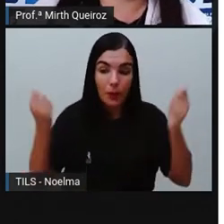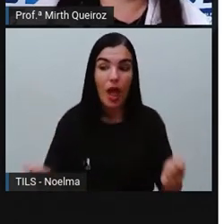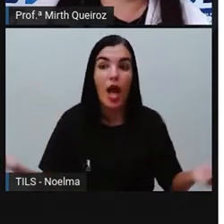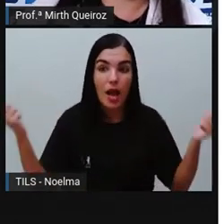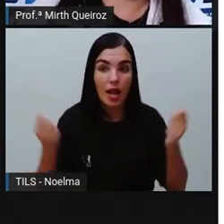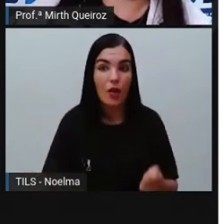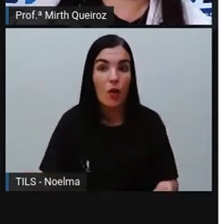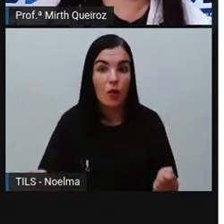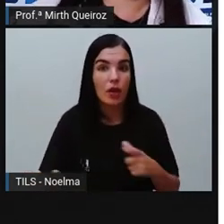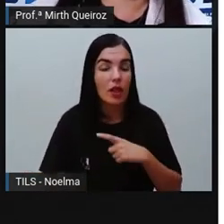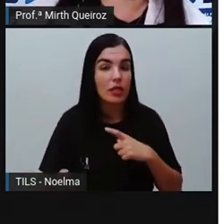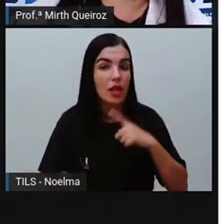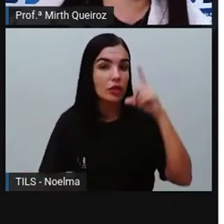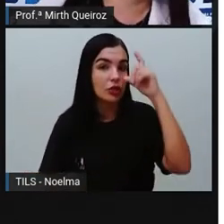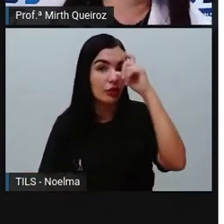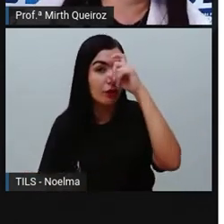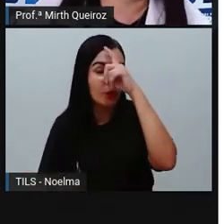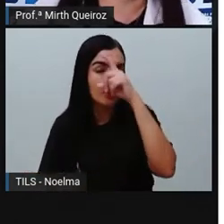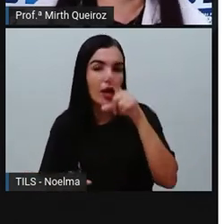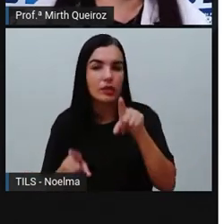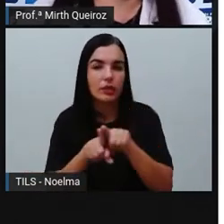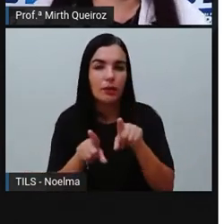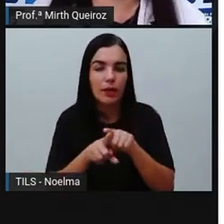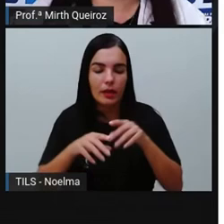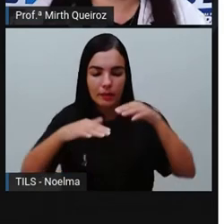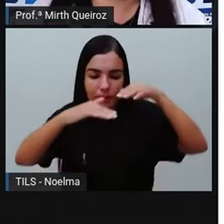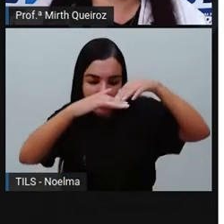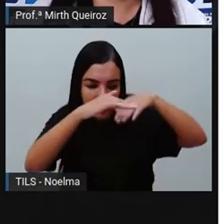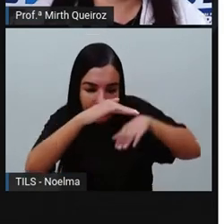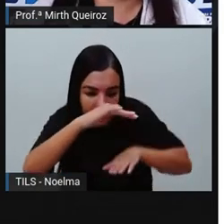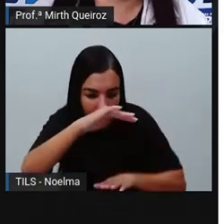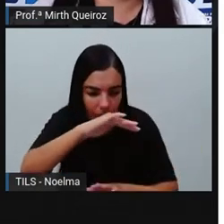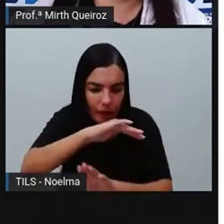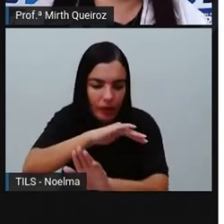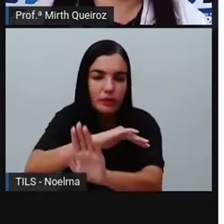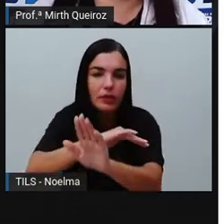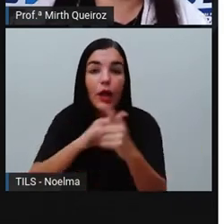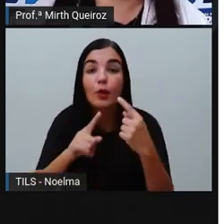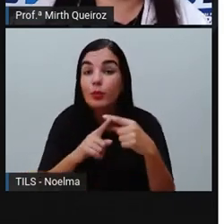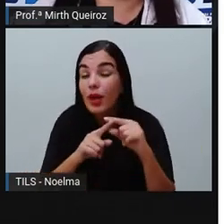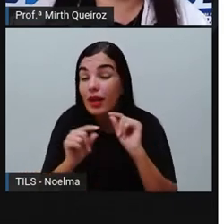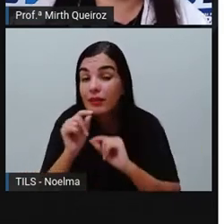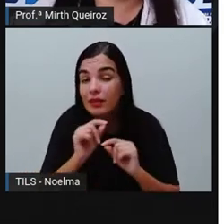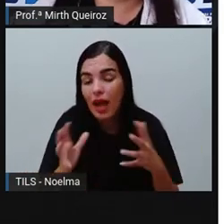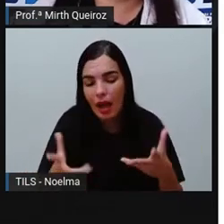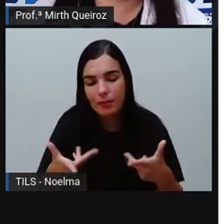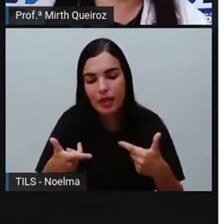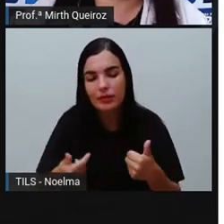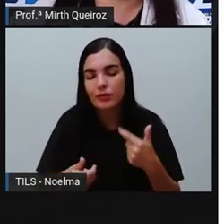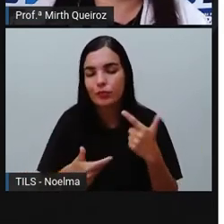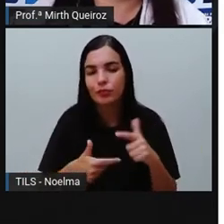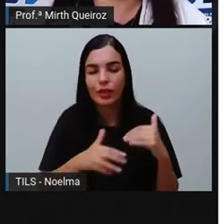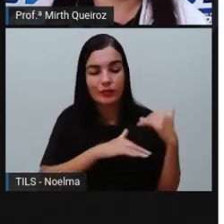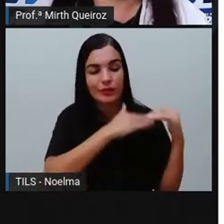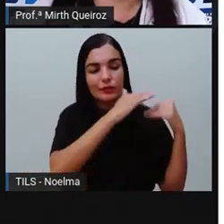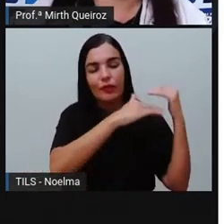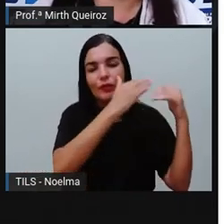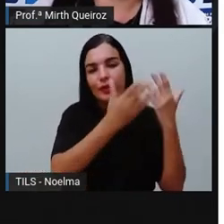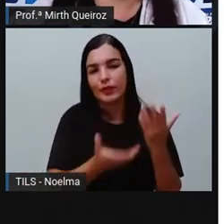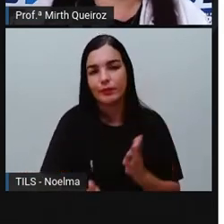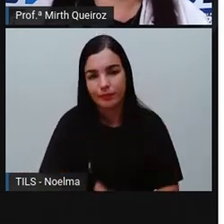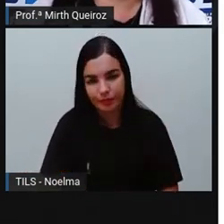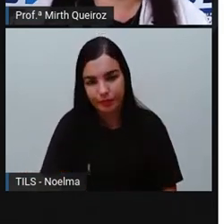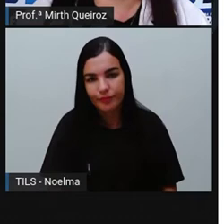para passar, por exemplo, por uma cerca ou algo do tipo, porque essas habilidades elas não foram desenvolvidas, né?